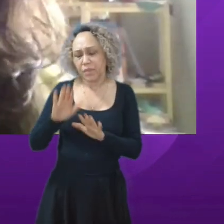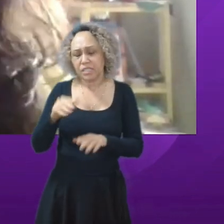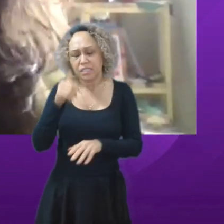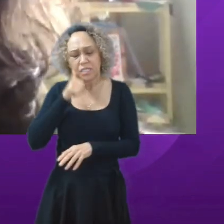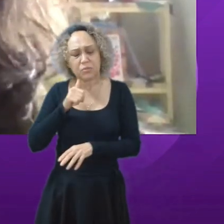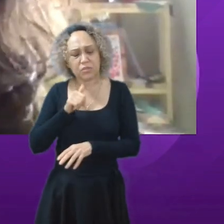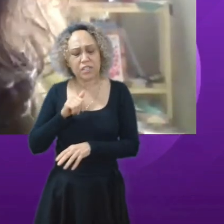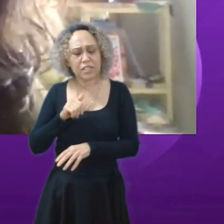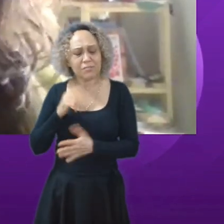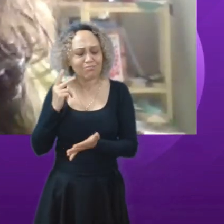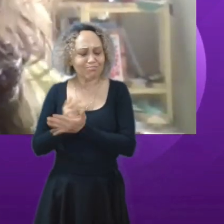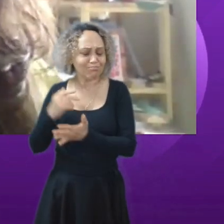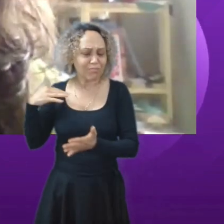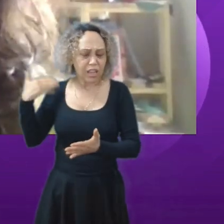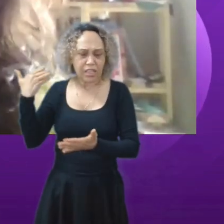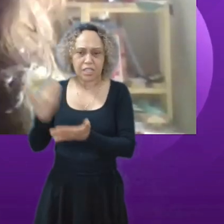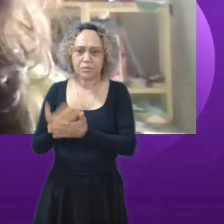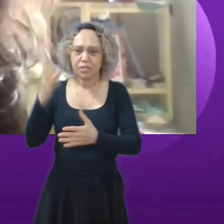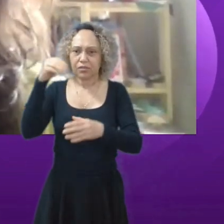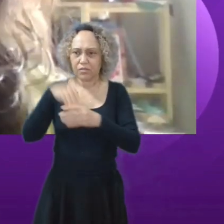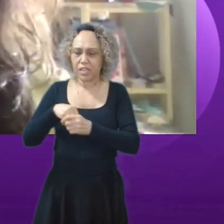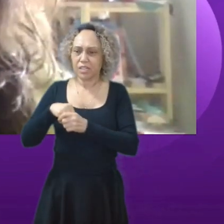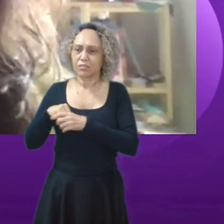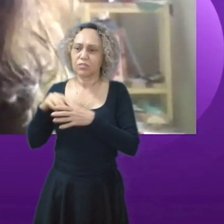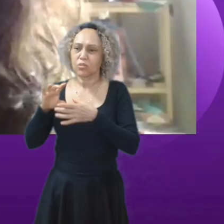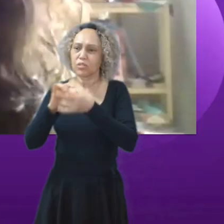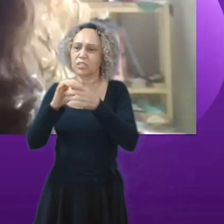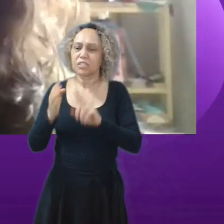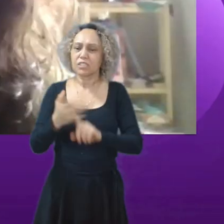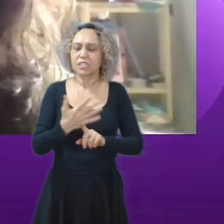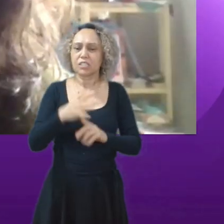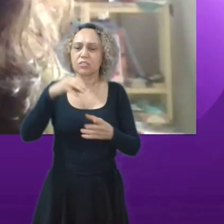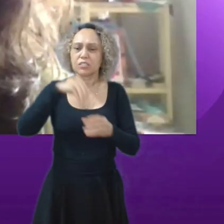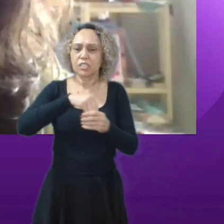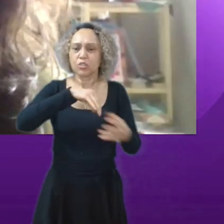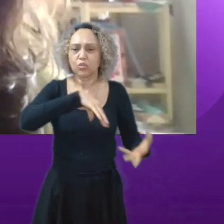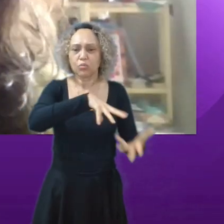muito importante. Vamos, Tati.